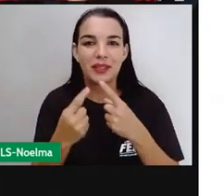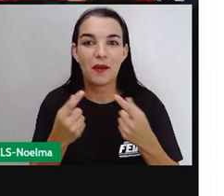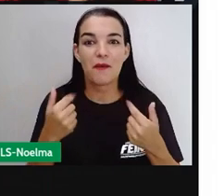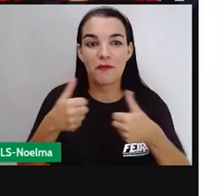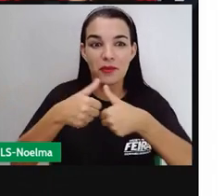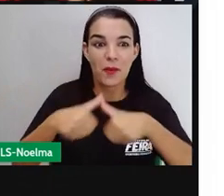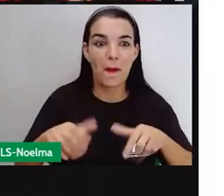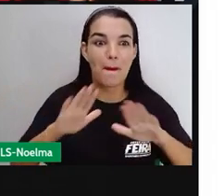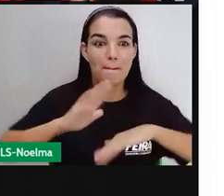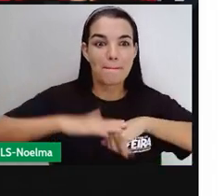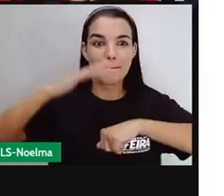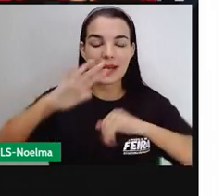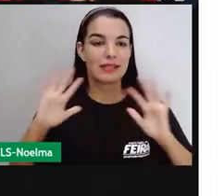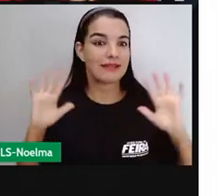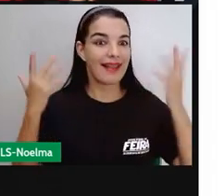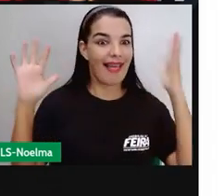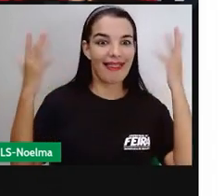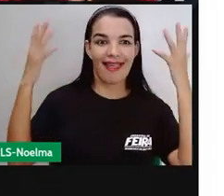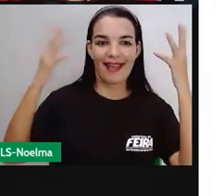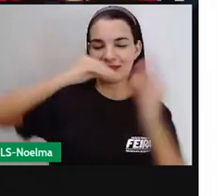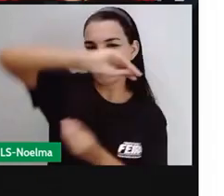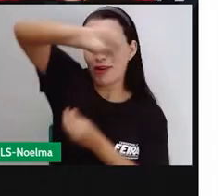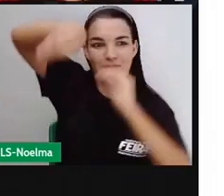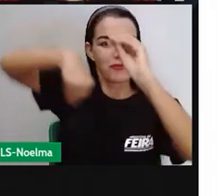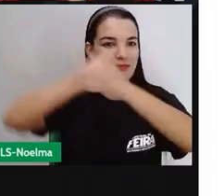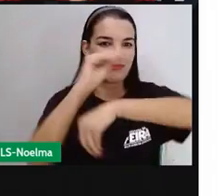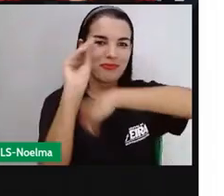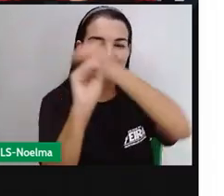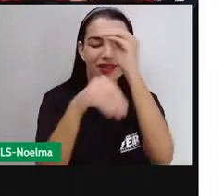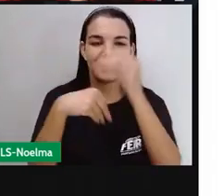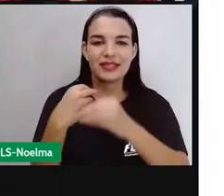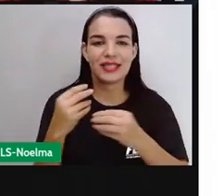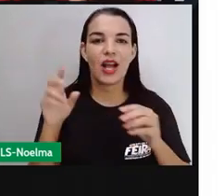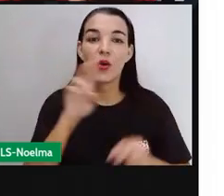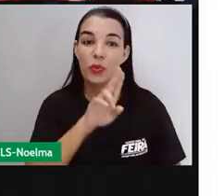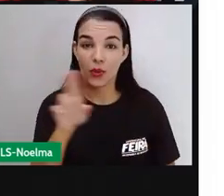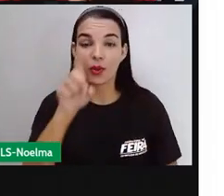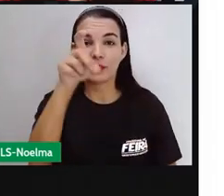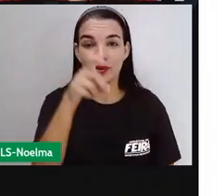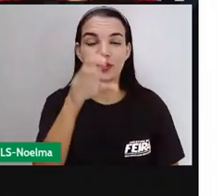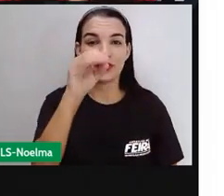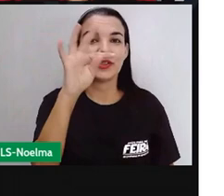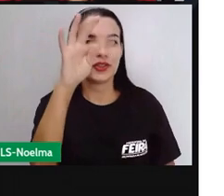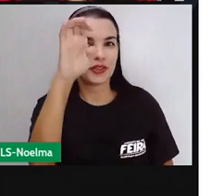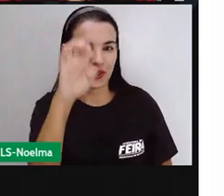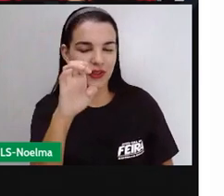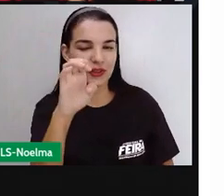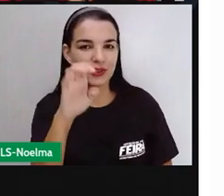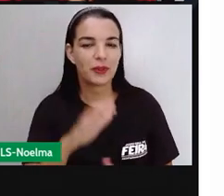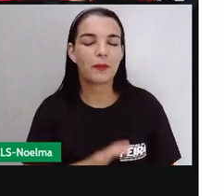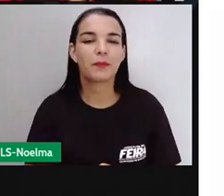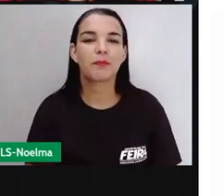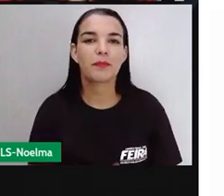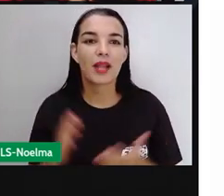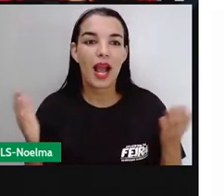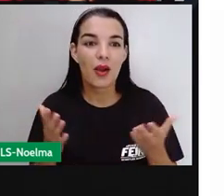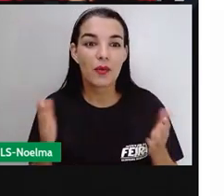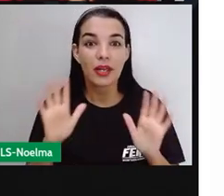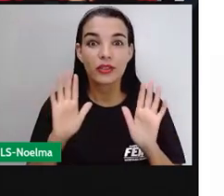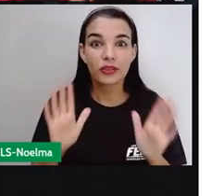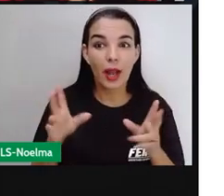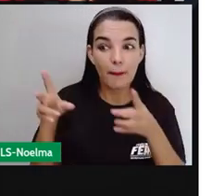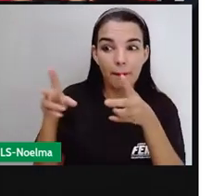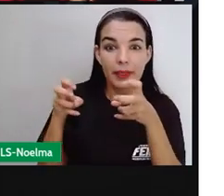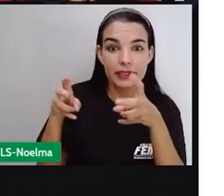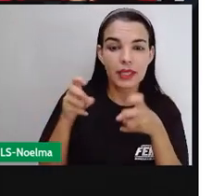alegria, mais movimento a esse tipo de dança, e ela passou a ser assim, chamada de xote. E a gente já percebe